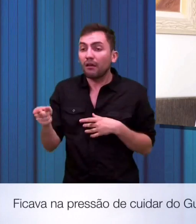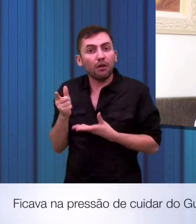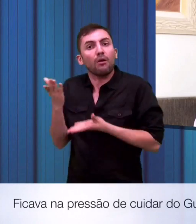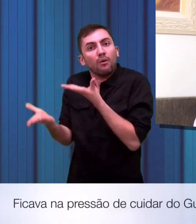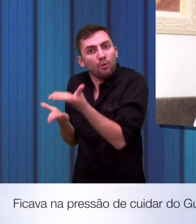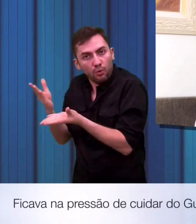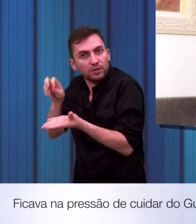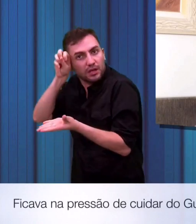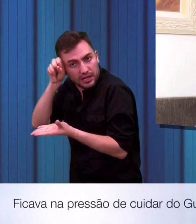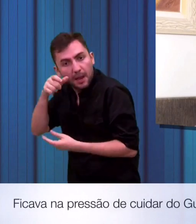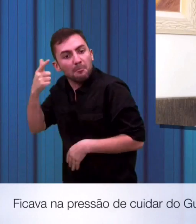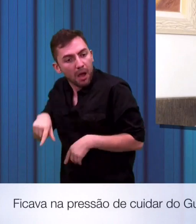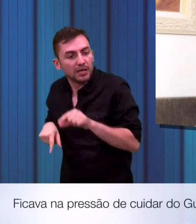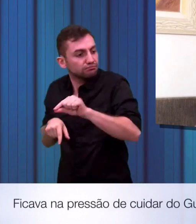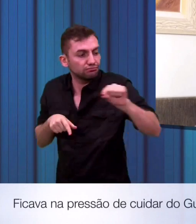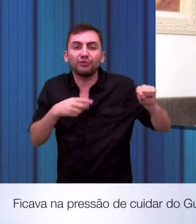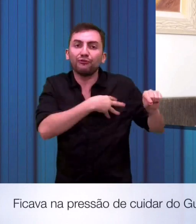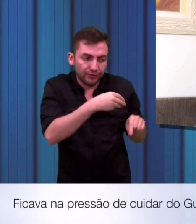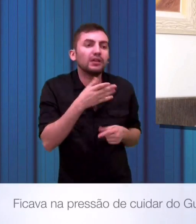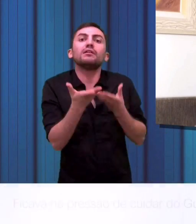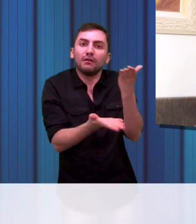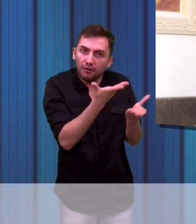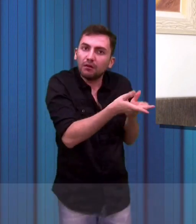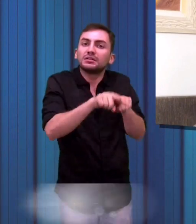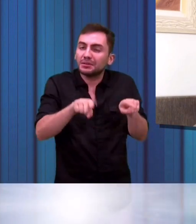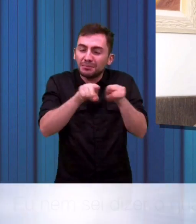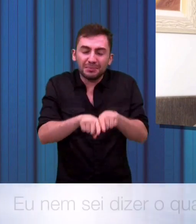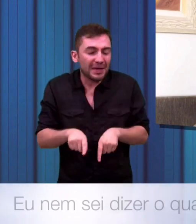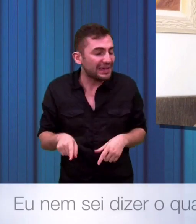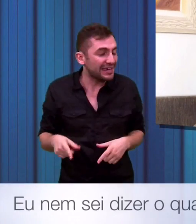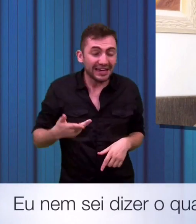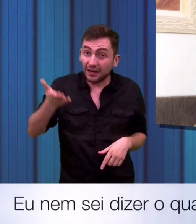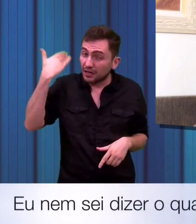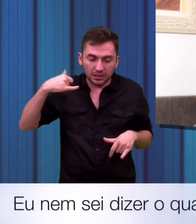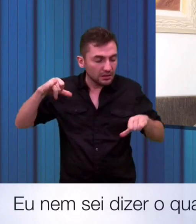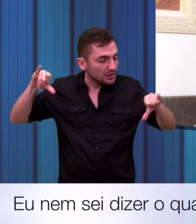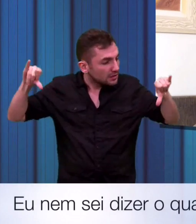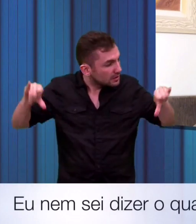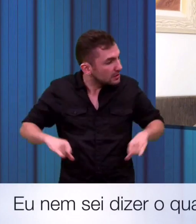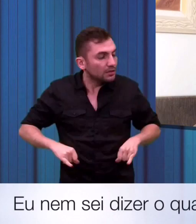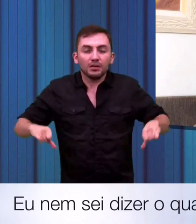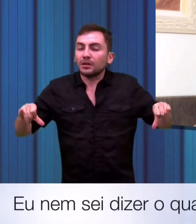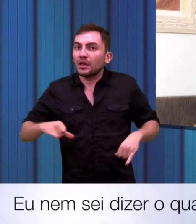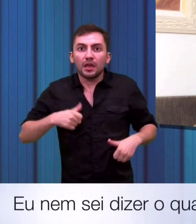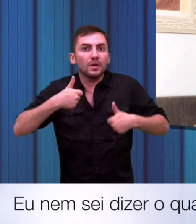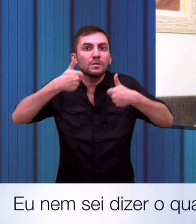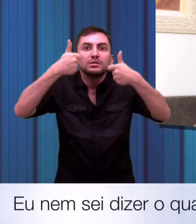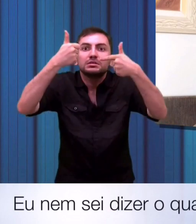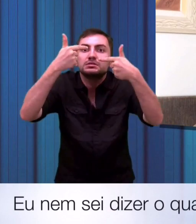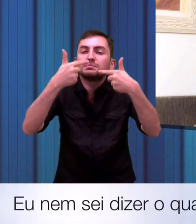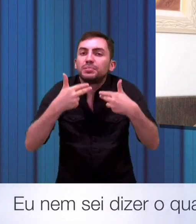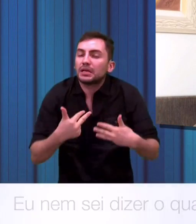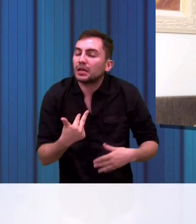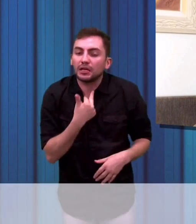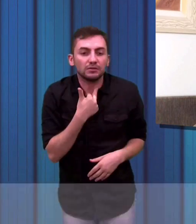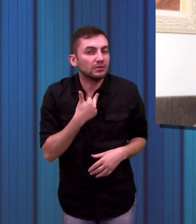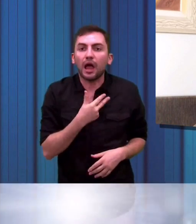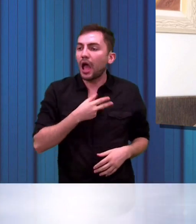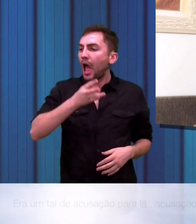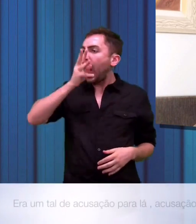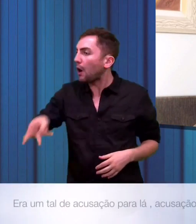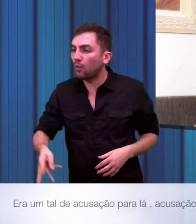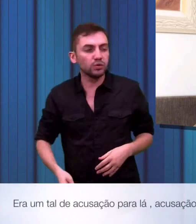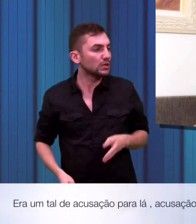pressão de cuidar do Guilherme, na pressão de cuidar dos outros filhos. Eu nem sei dizer o que eu sofri nessa